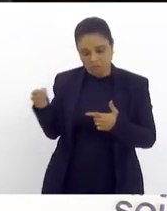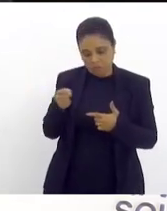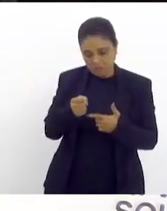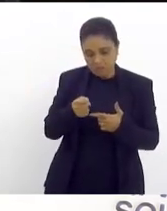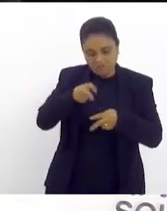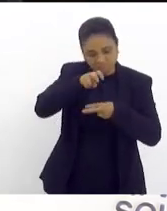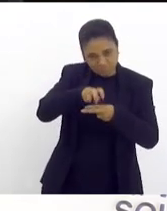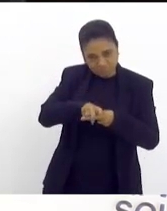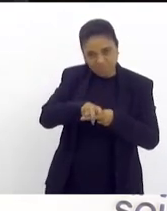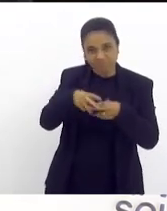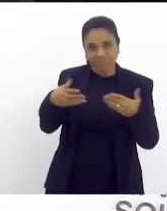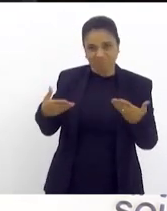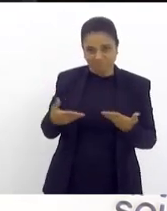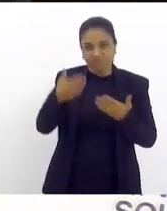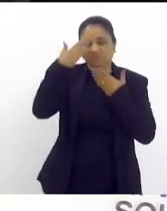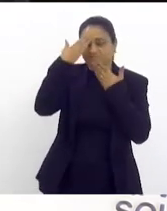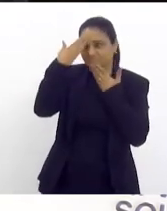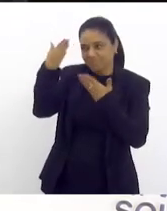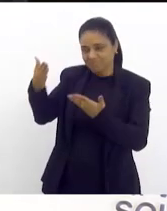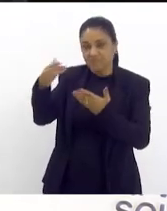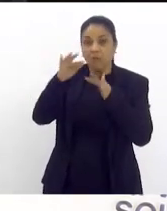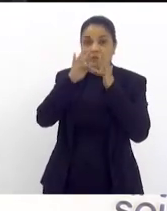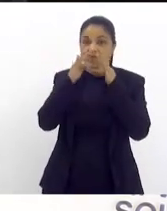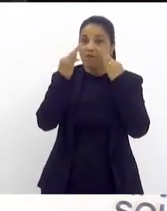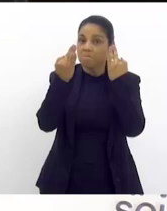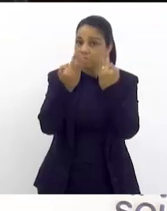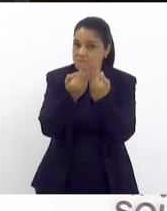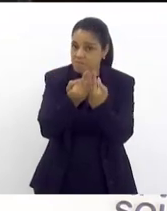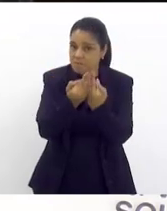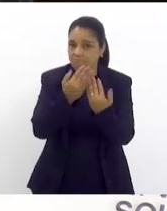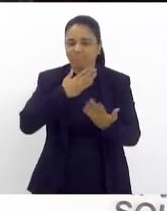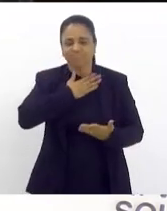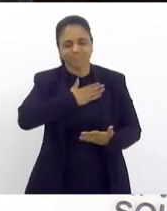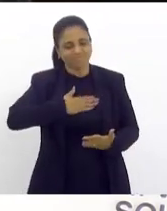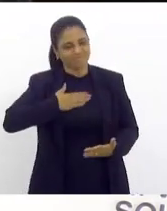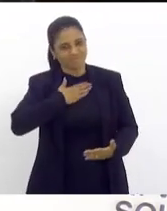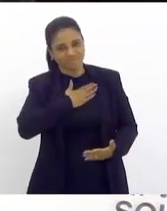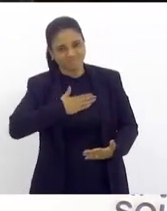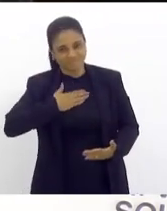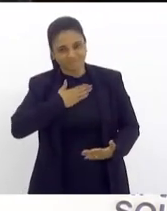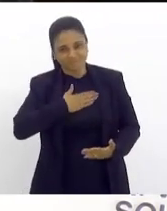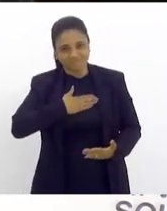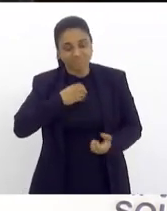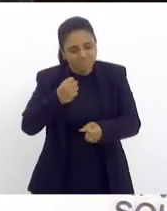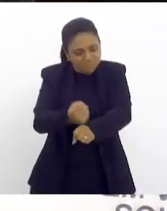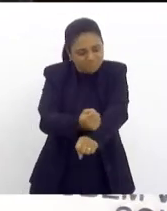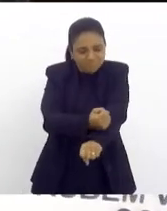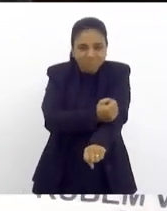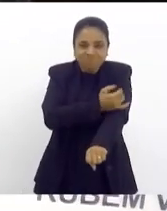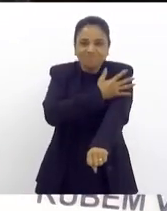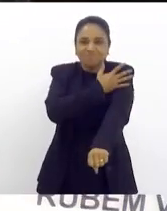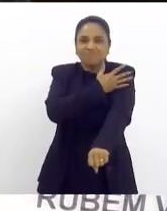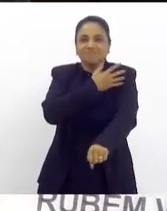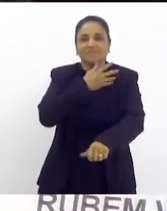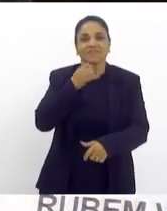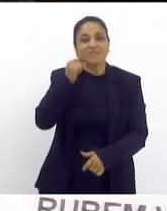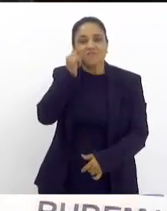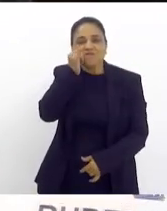aqui. A minha família, a meus entes queridos, e para mim é emocionante falar